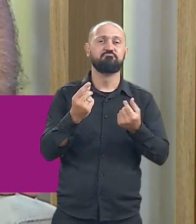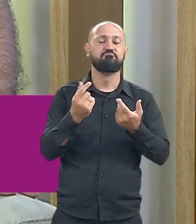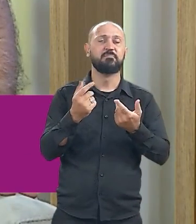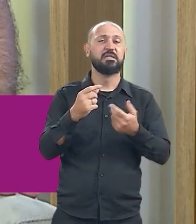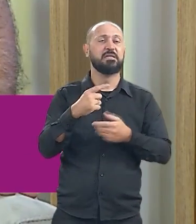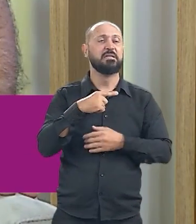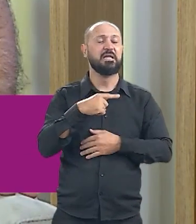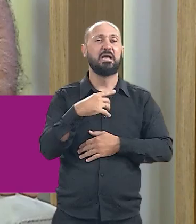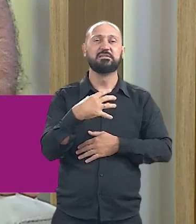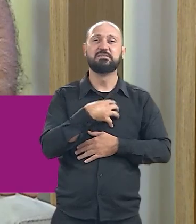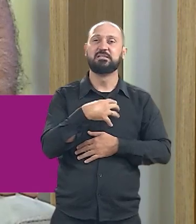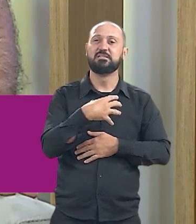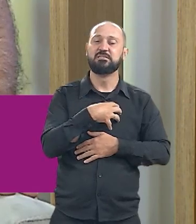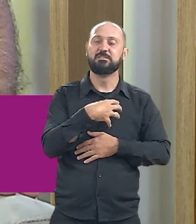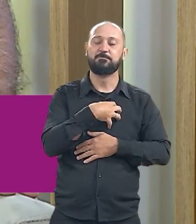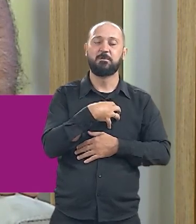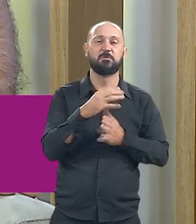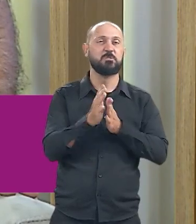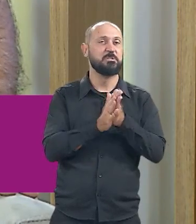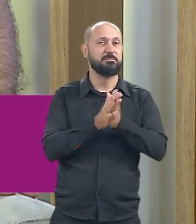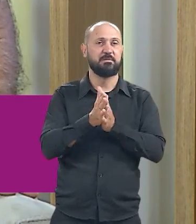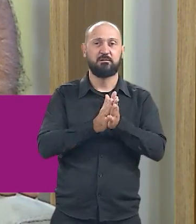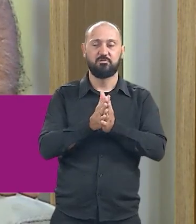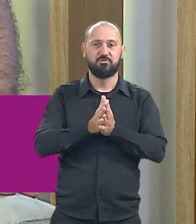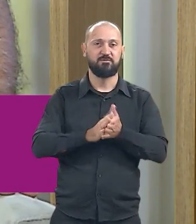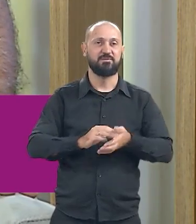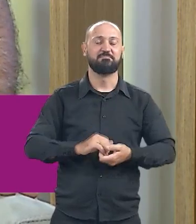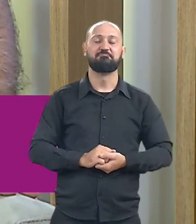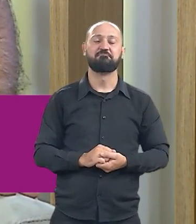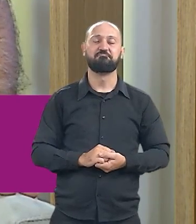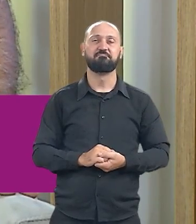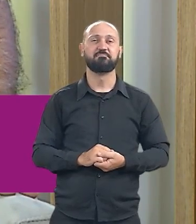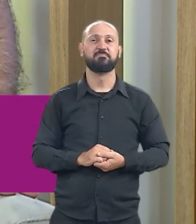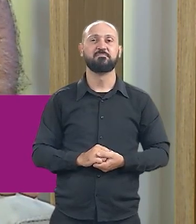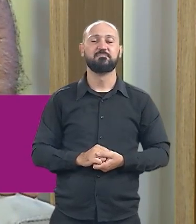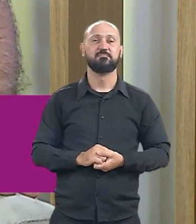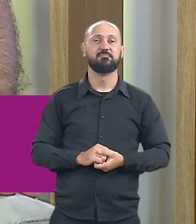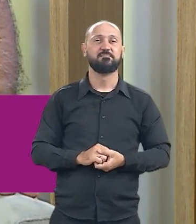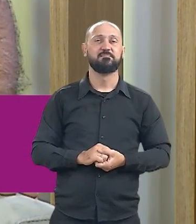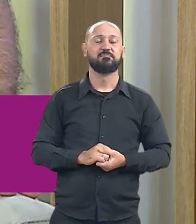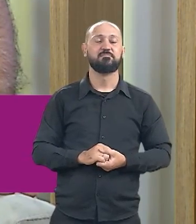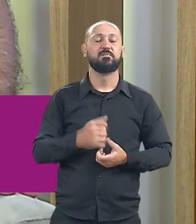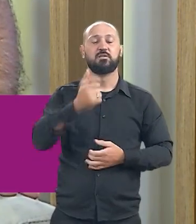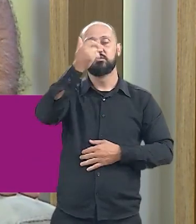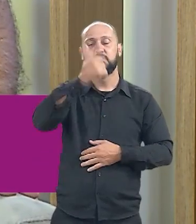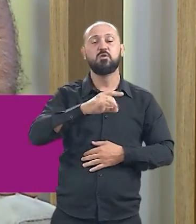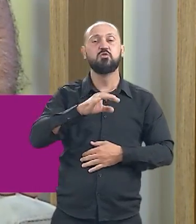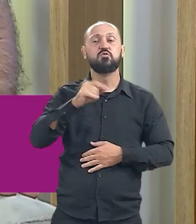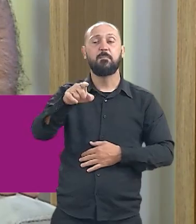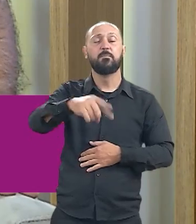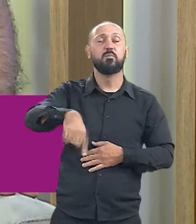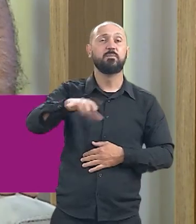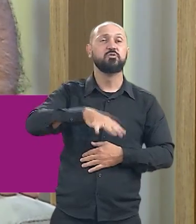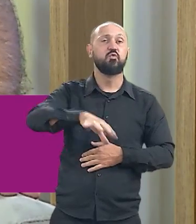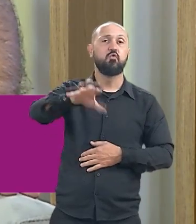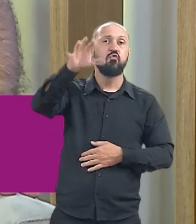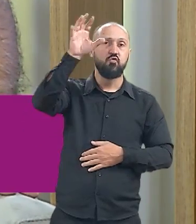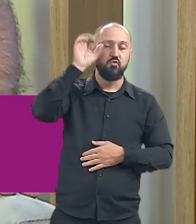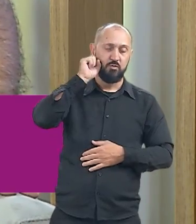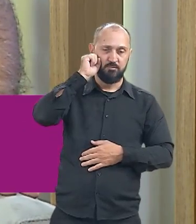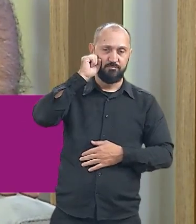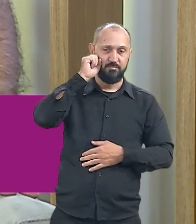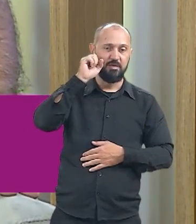expectativa. Tá? Porque nós estamos ali para ouvir o outro. E a decisão é do outro. Se depois